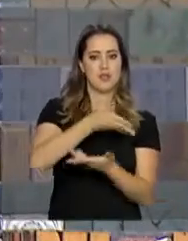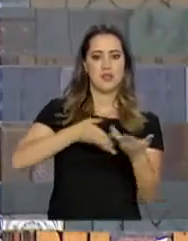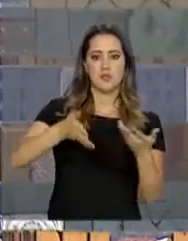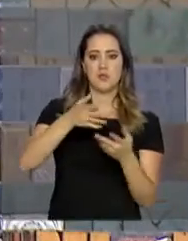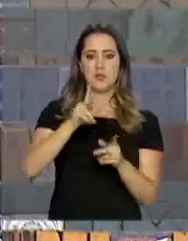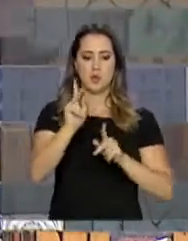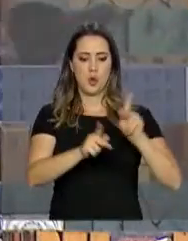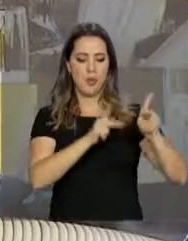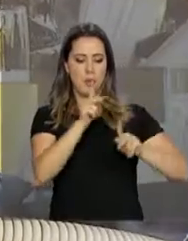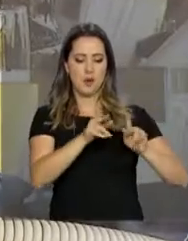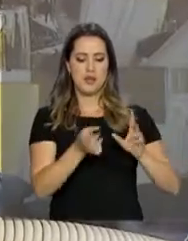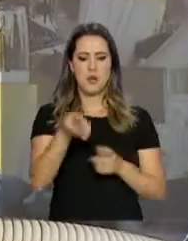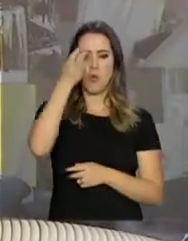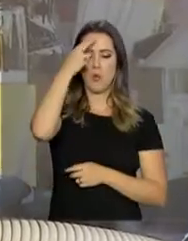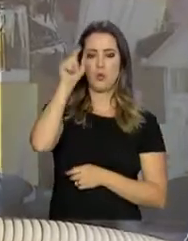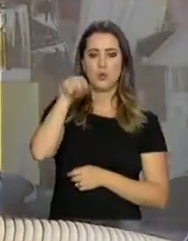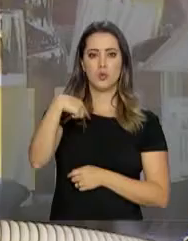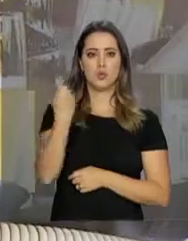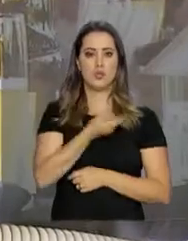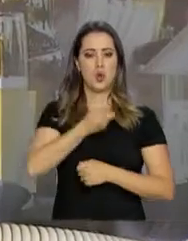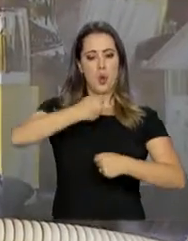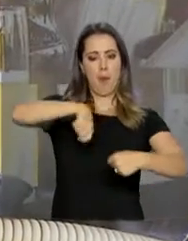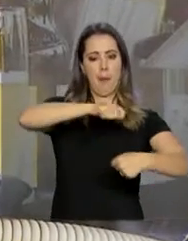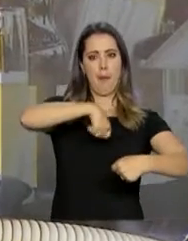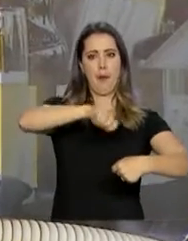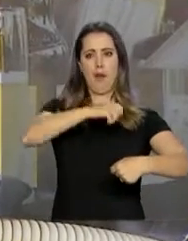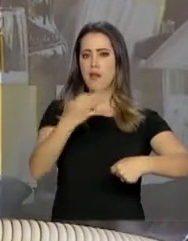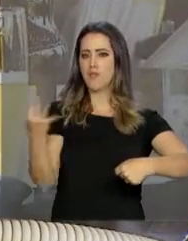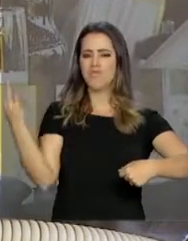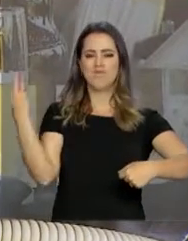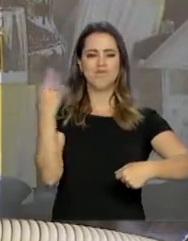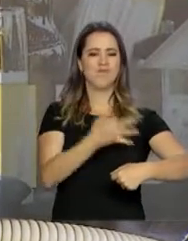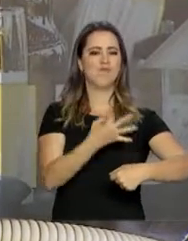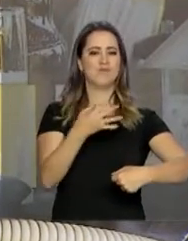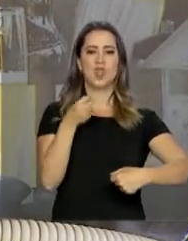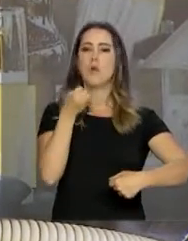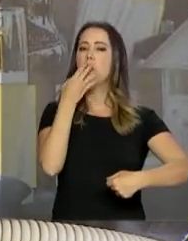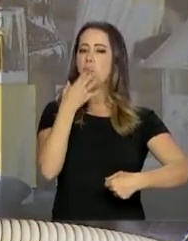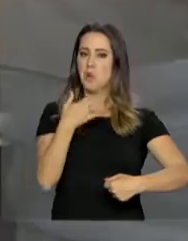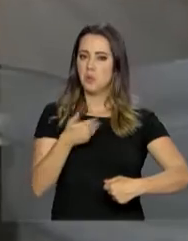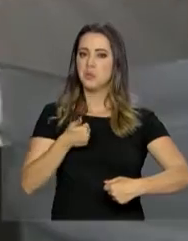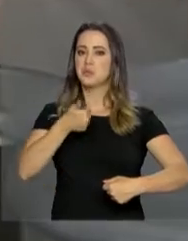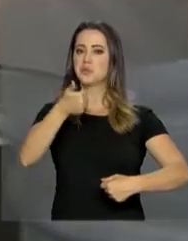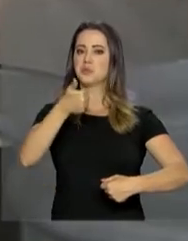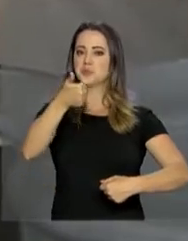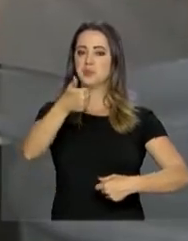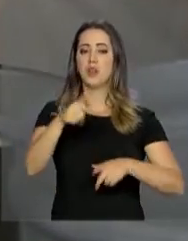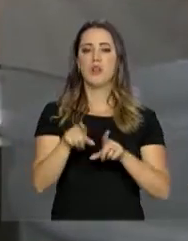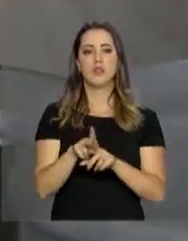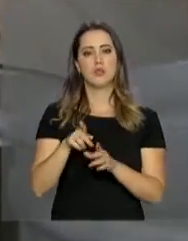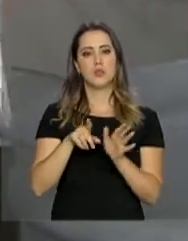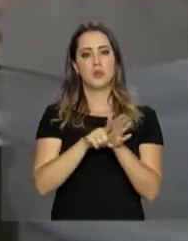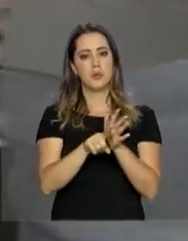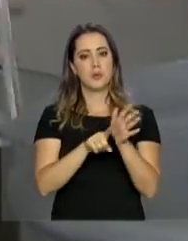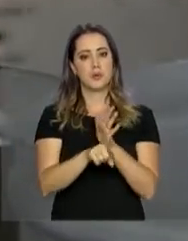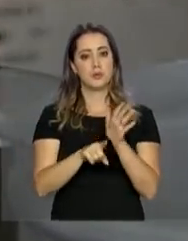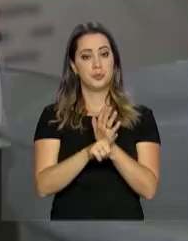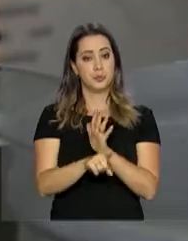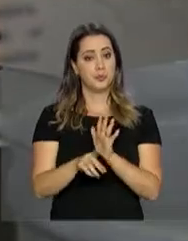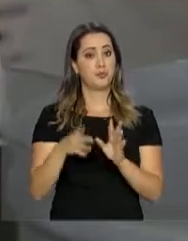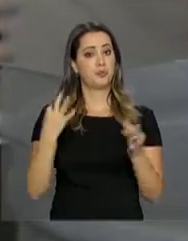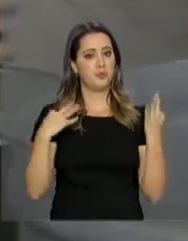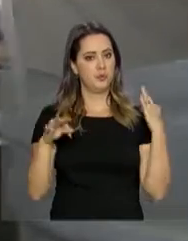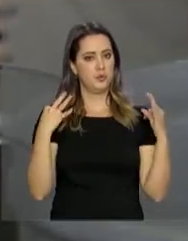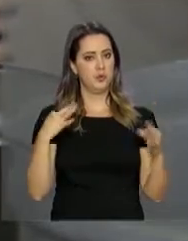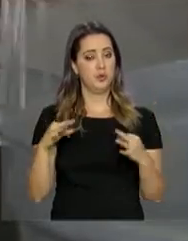povos e culturas fizeram com que a gastronomia restaurantes do país fossem bem avaliados no estudo da demanda turística internacional